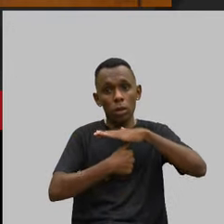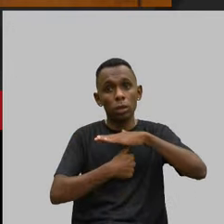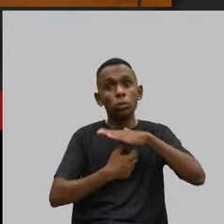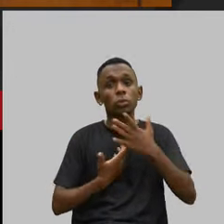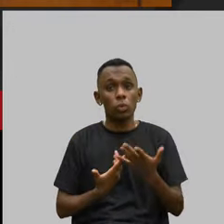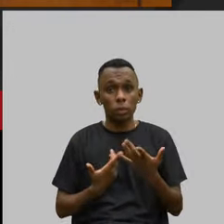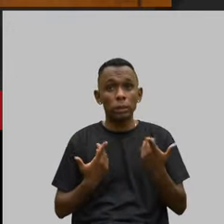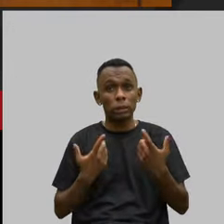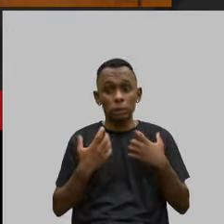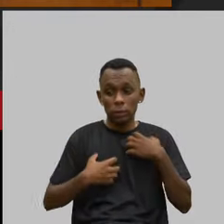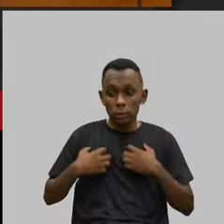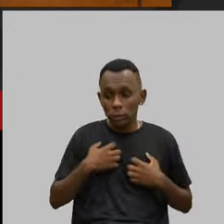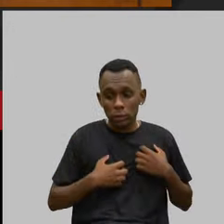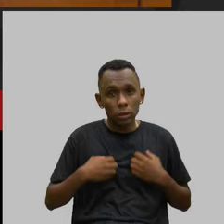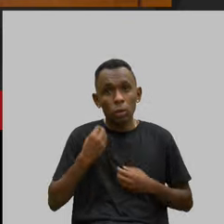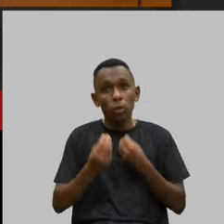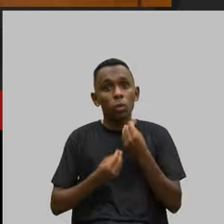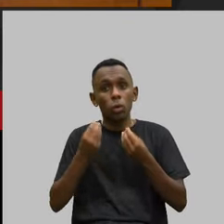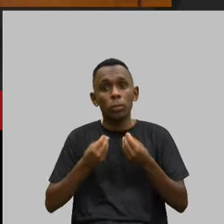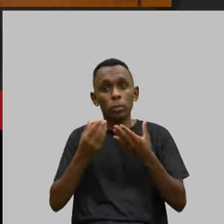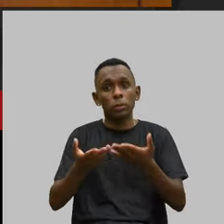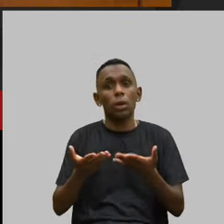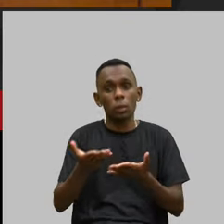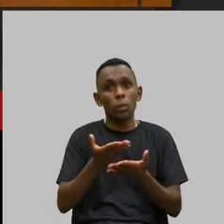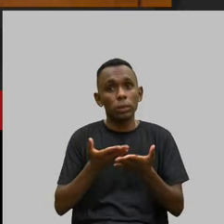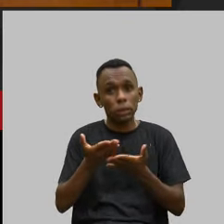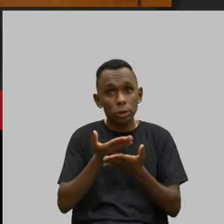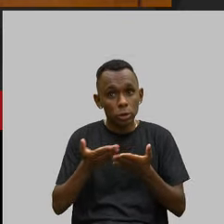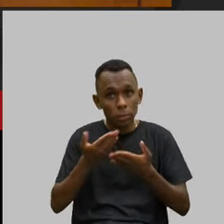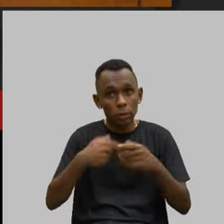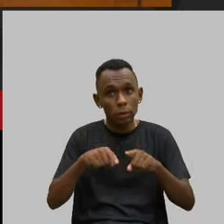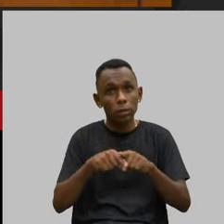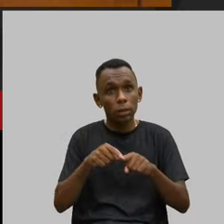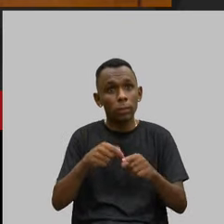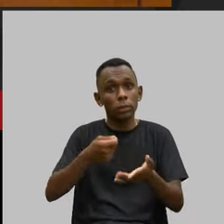para ver como é que pode dar o atendimento e a